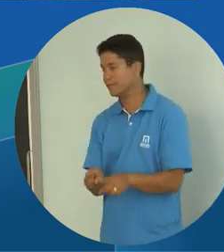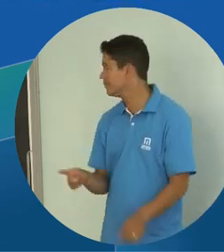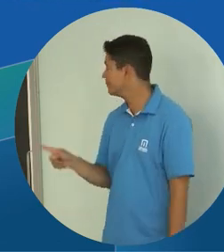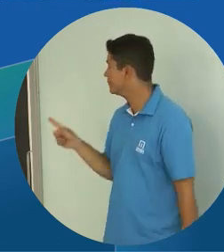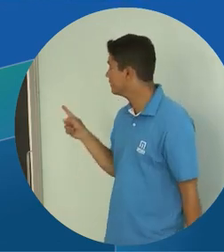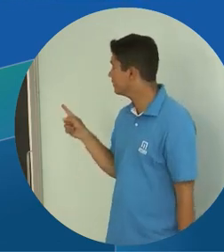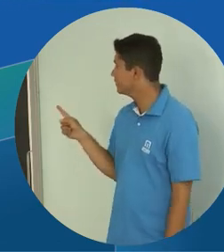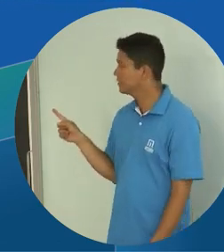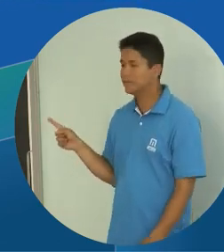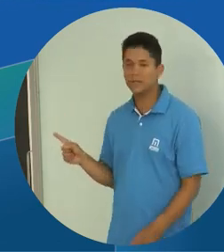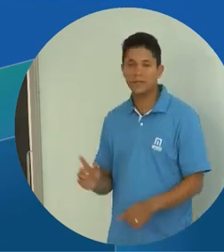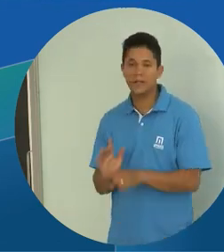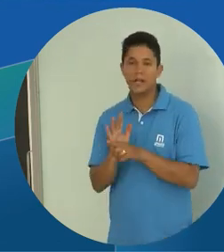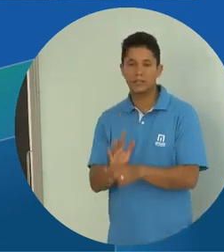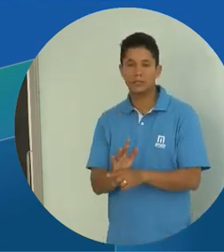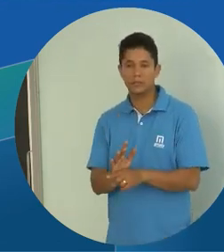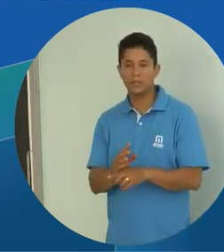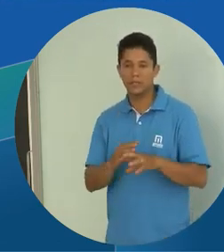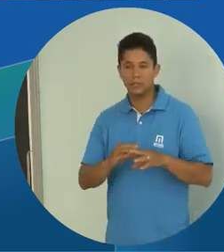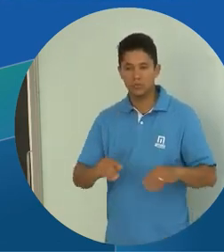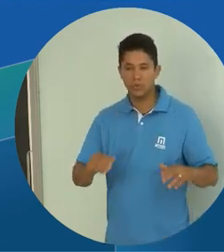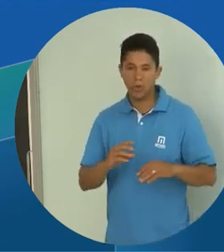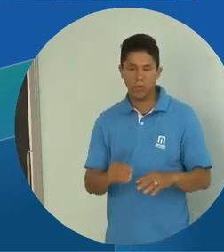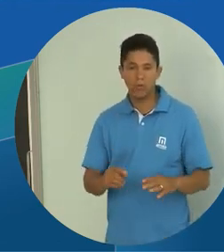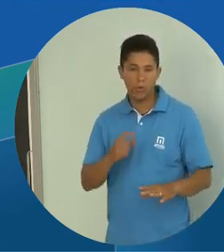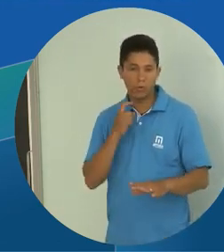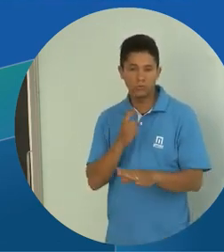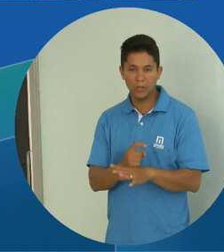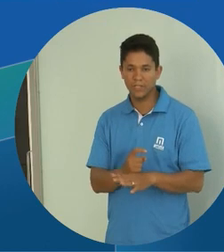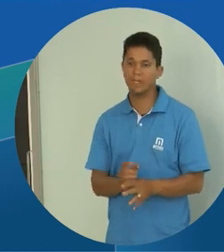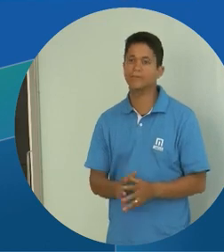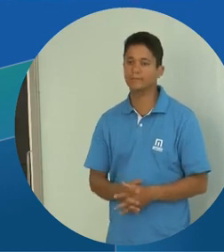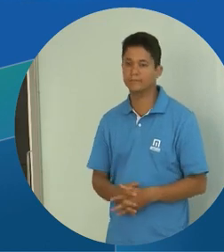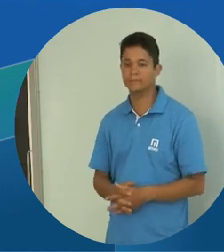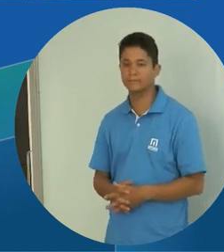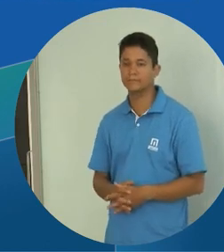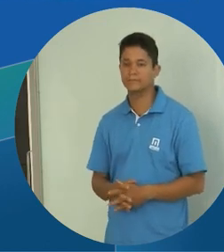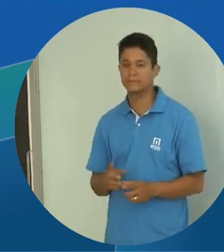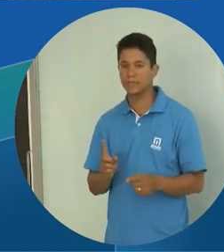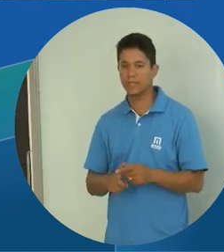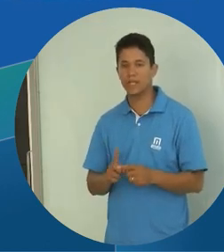para consolidar o solo levado pela chuva. Tá?